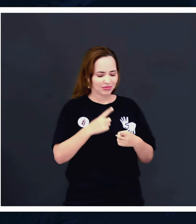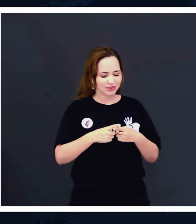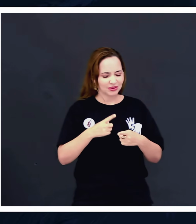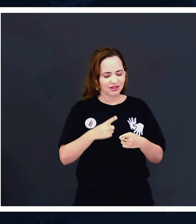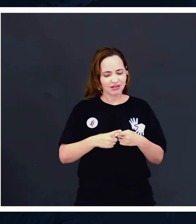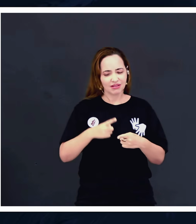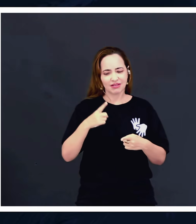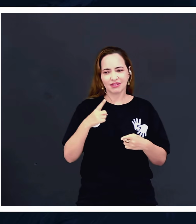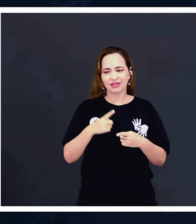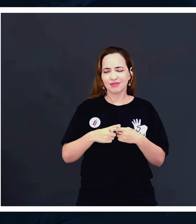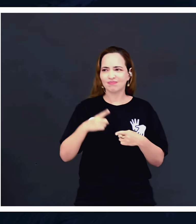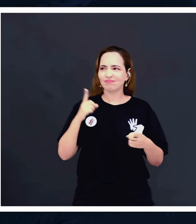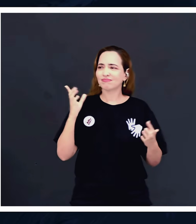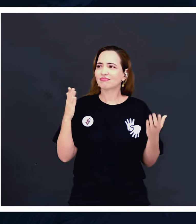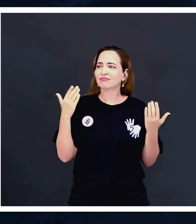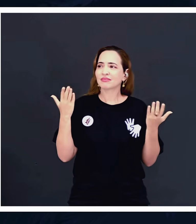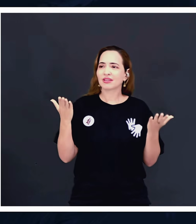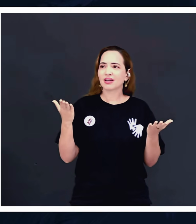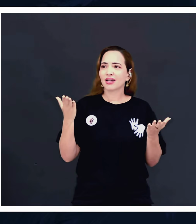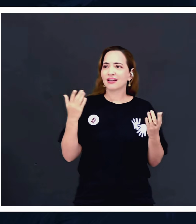Teme porque